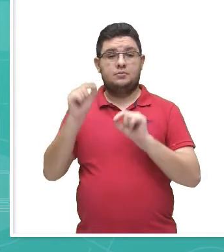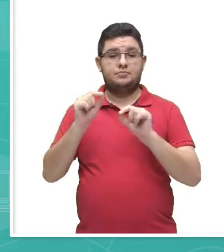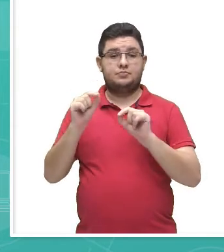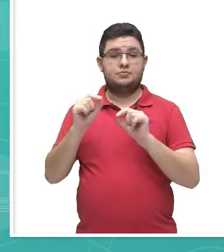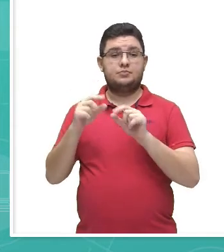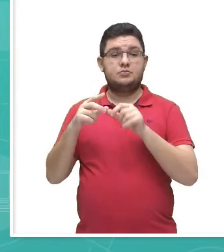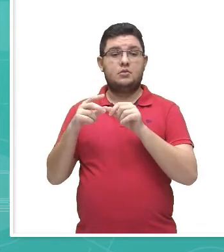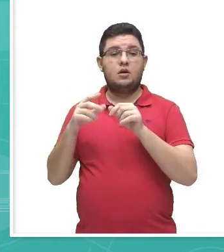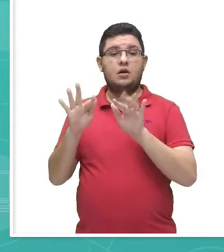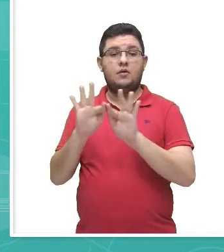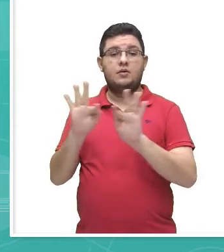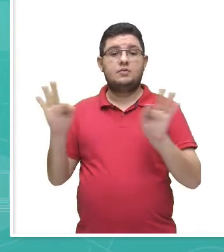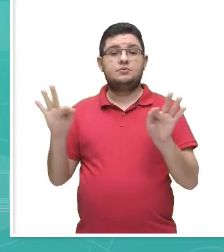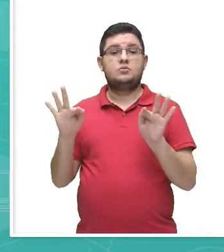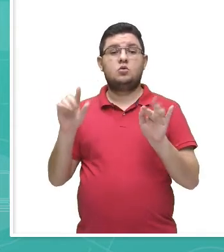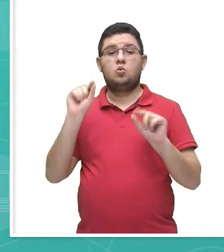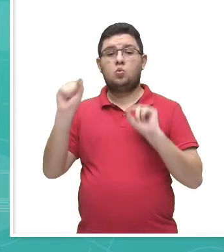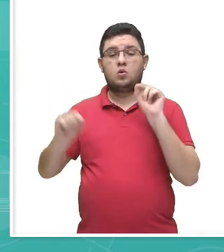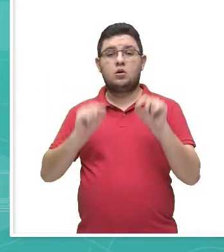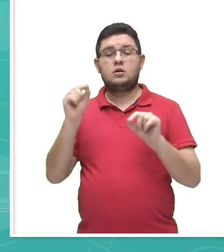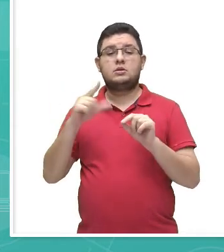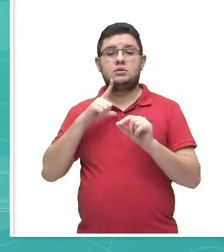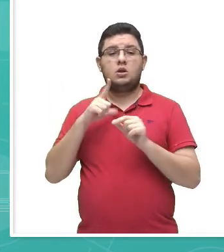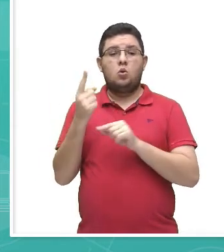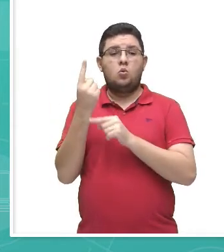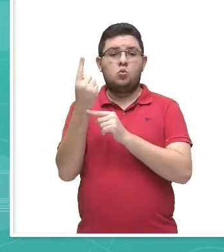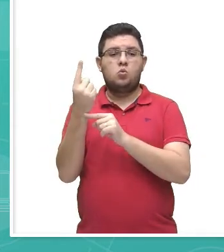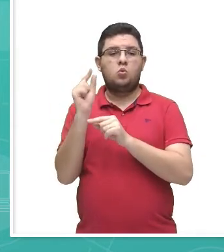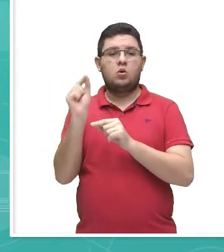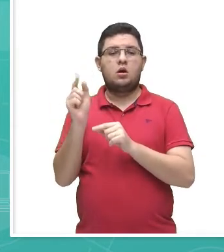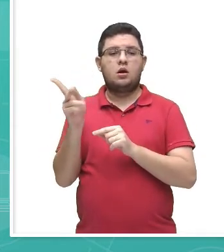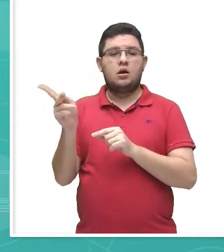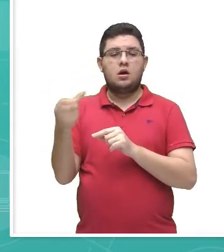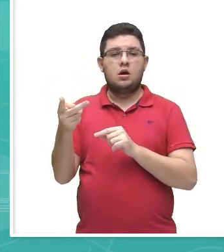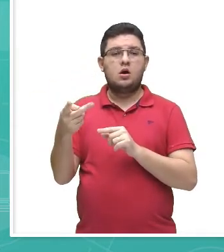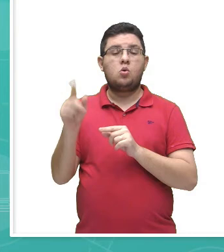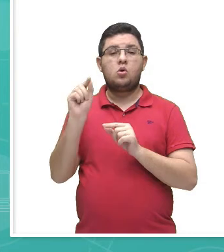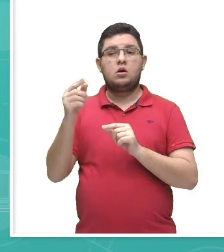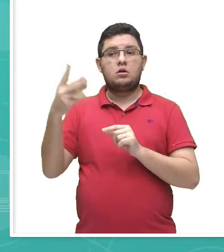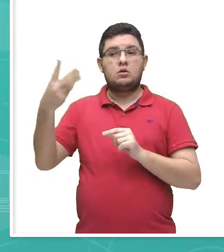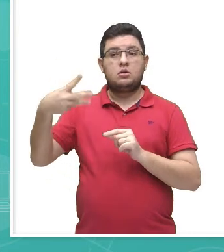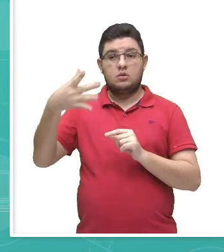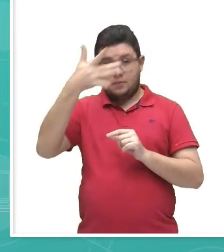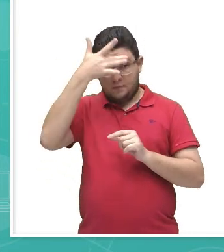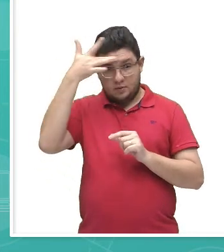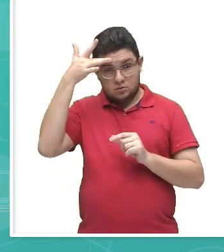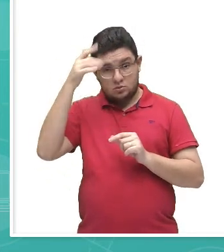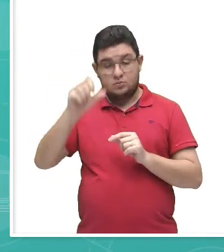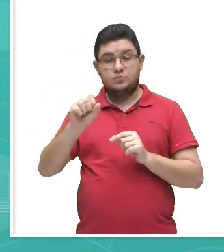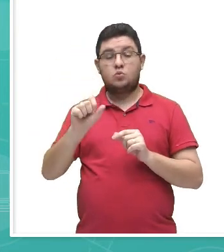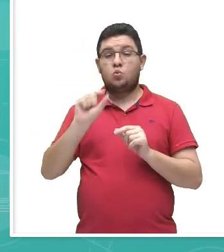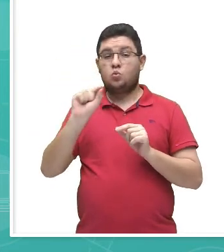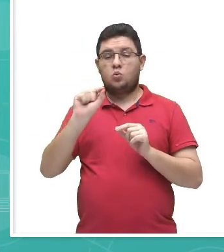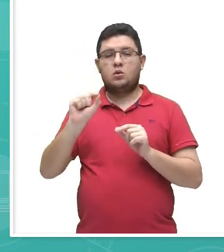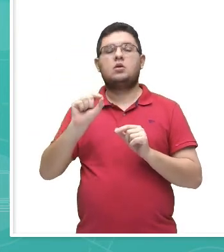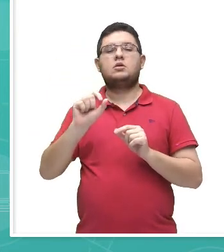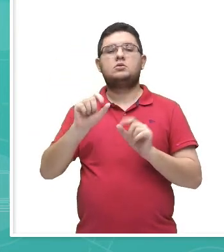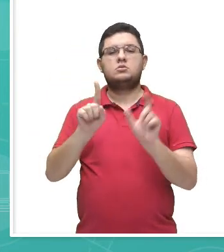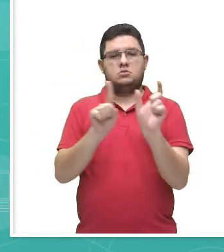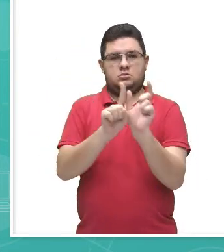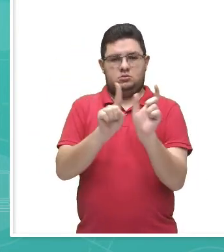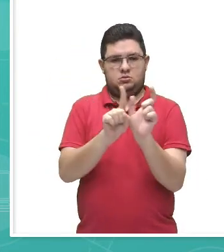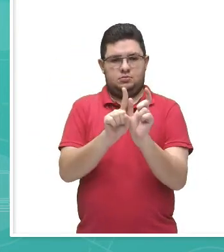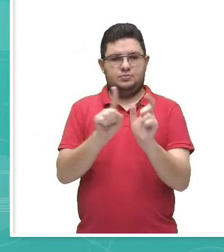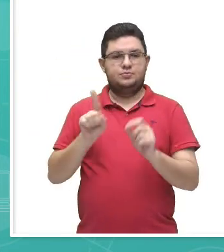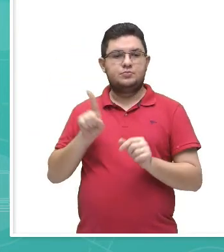apresentava um erro com relação à conjugação do verbo na terceira pessoa do singular. Mars é equivalente a ele, né? It,